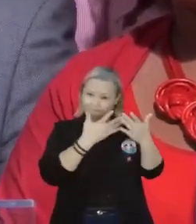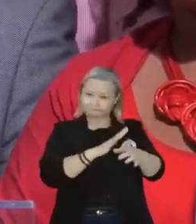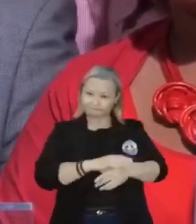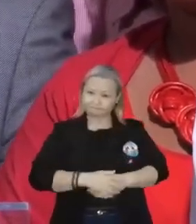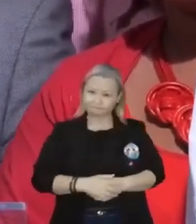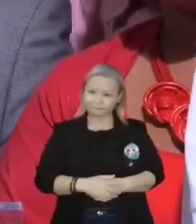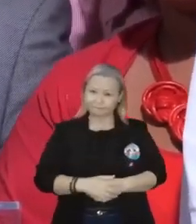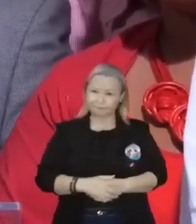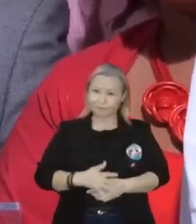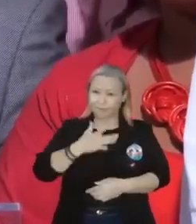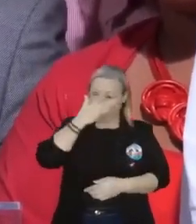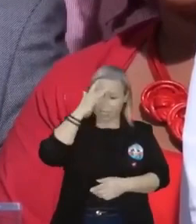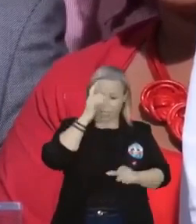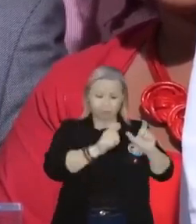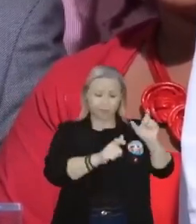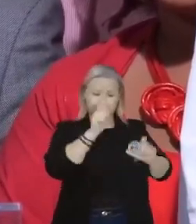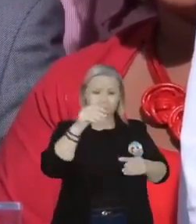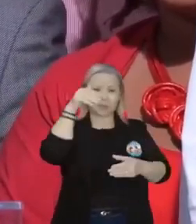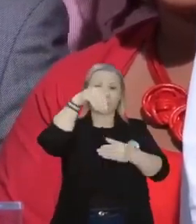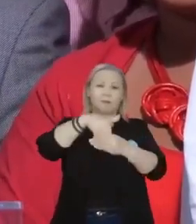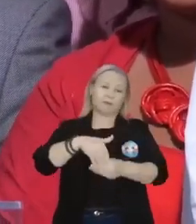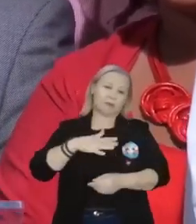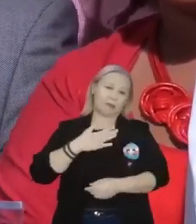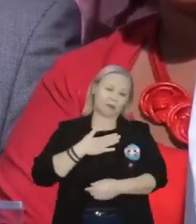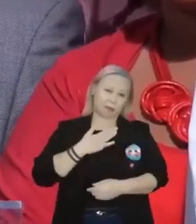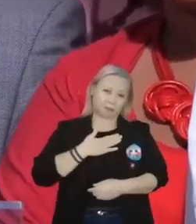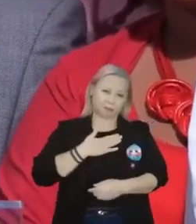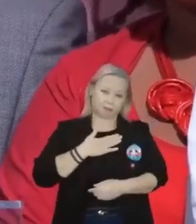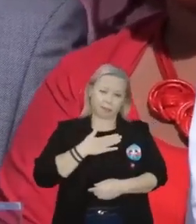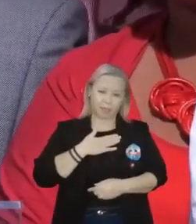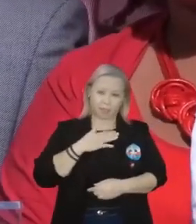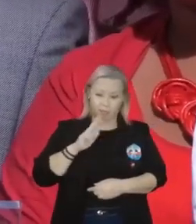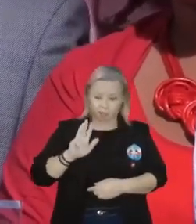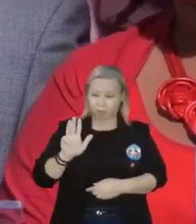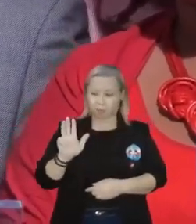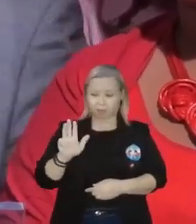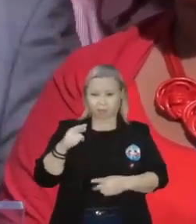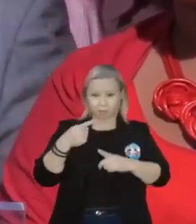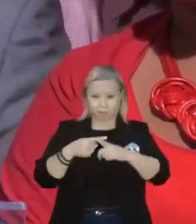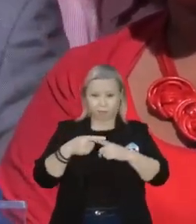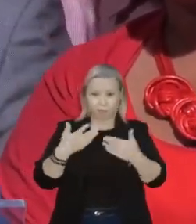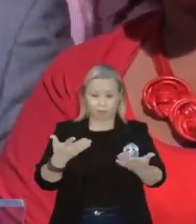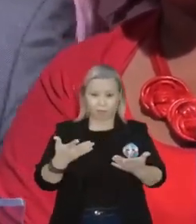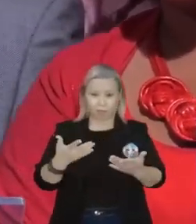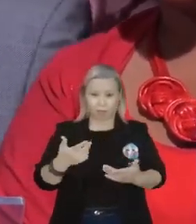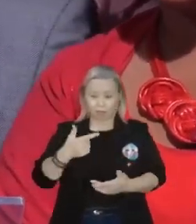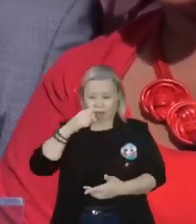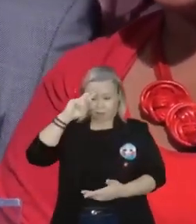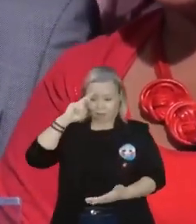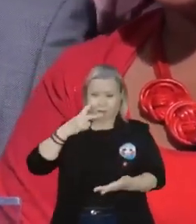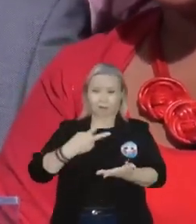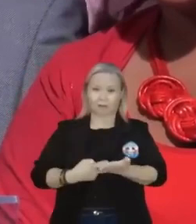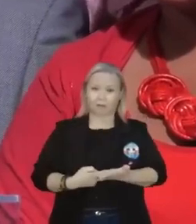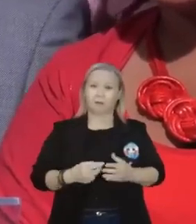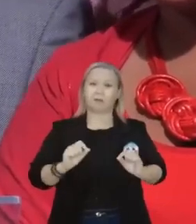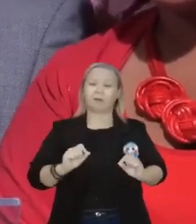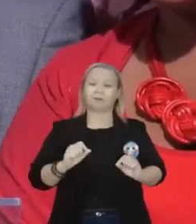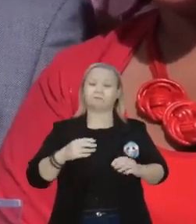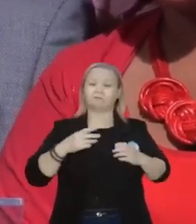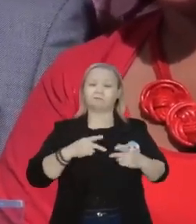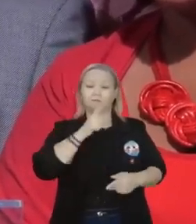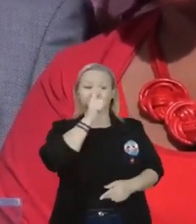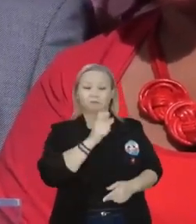que votaram em mim, porque eu me considero um cidadão